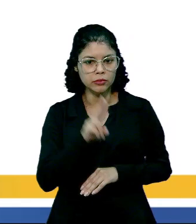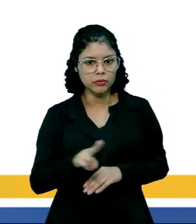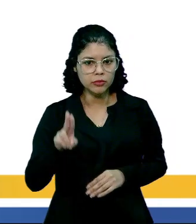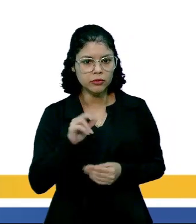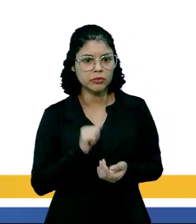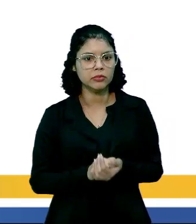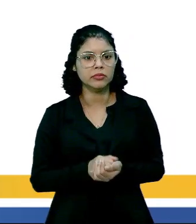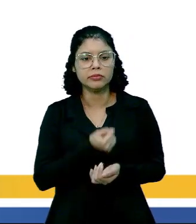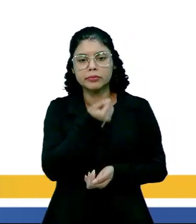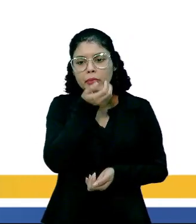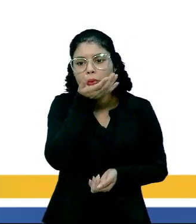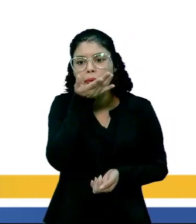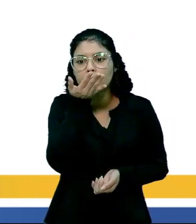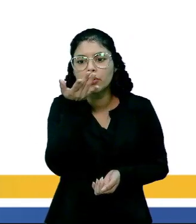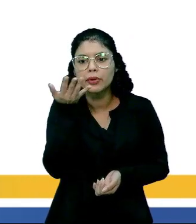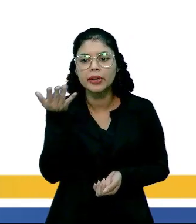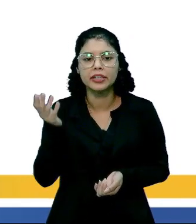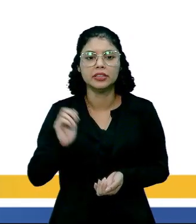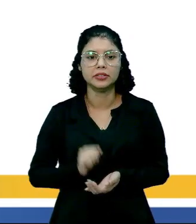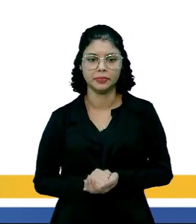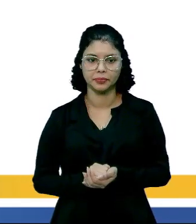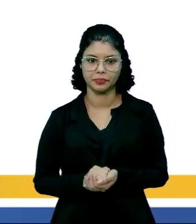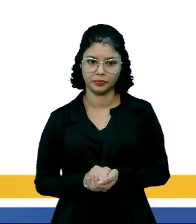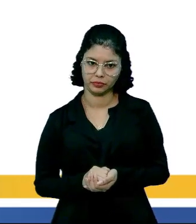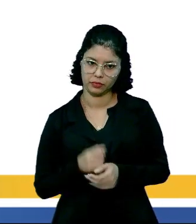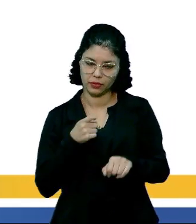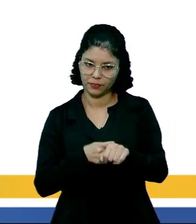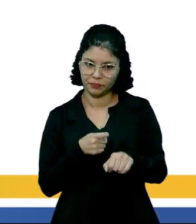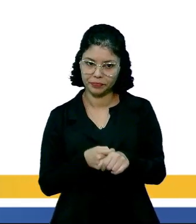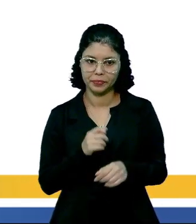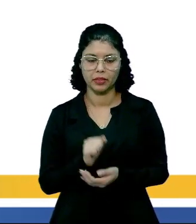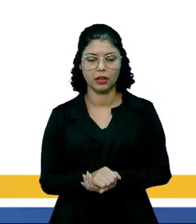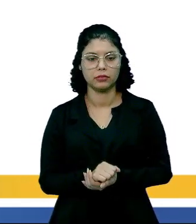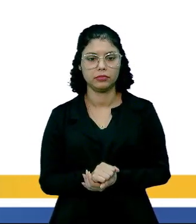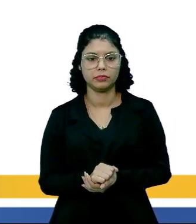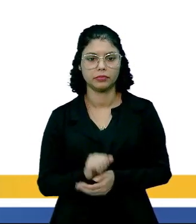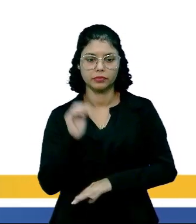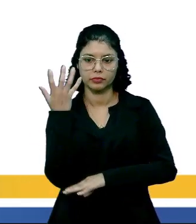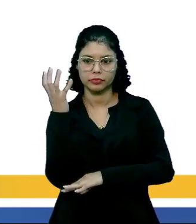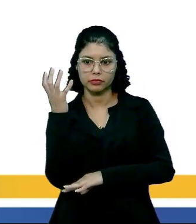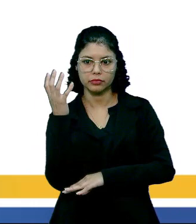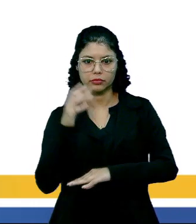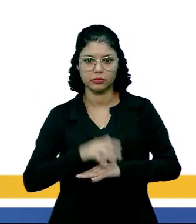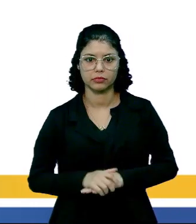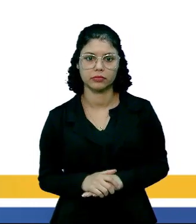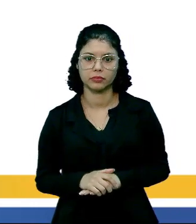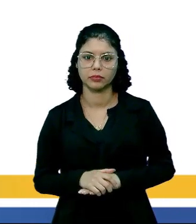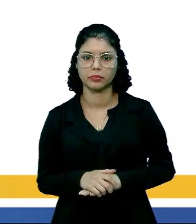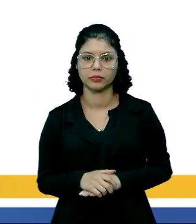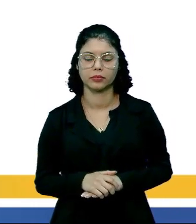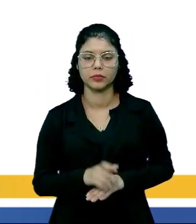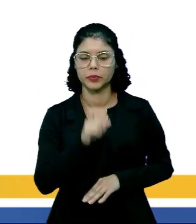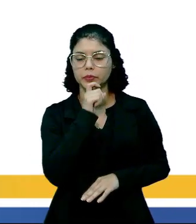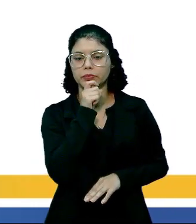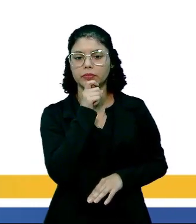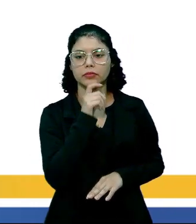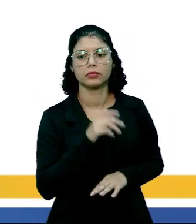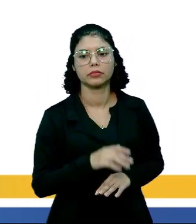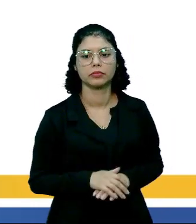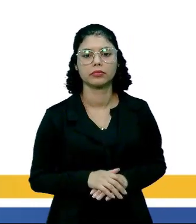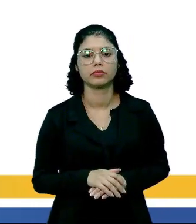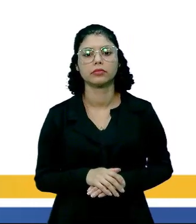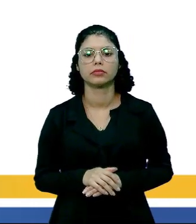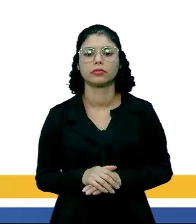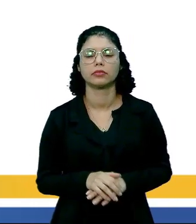carvão em pó nós devemos utilizar carvão rochoso na letra B na letra C carvão vegetal na letra